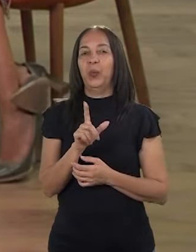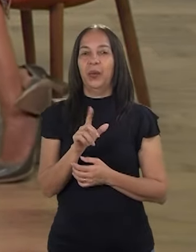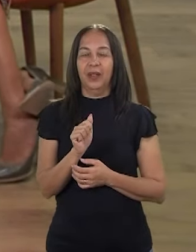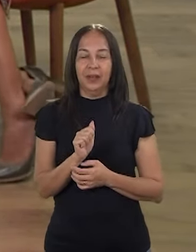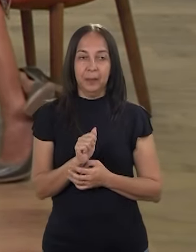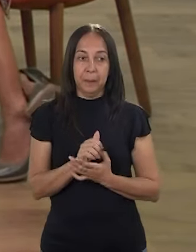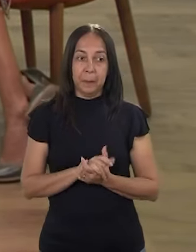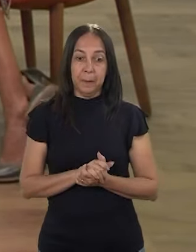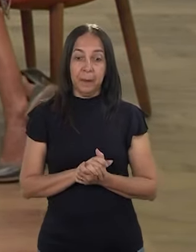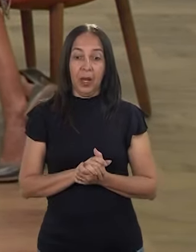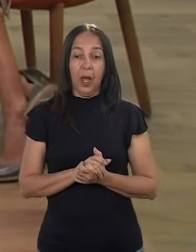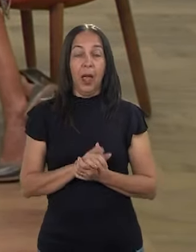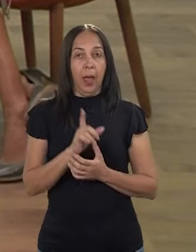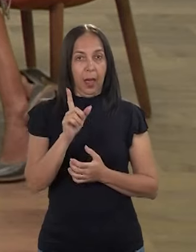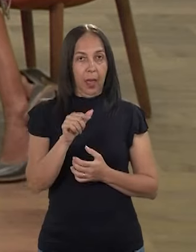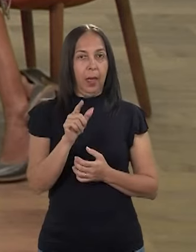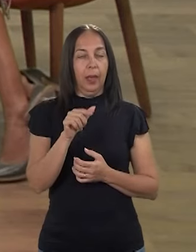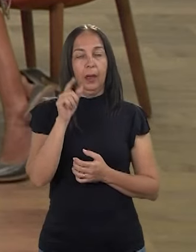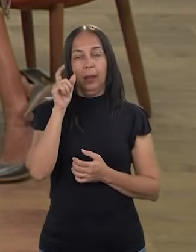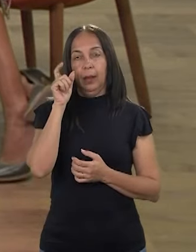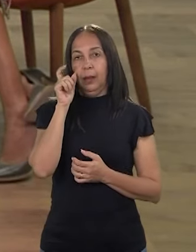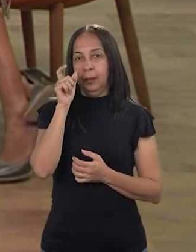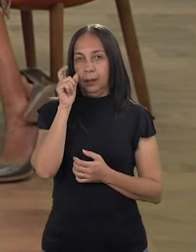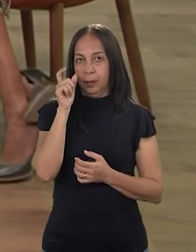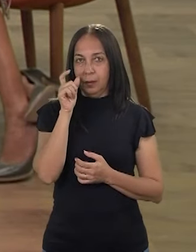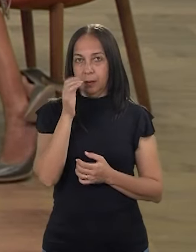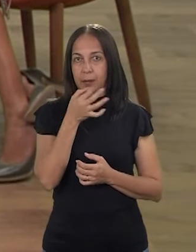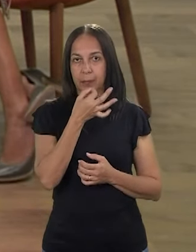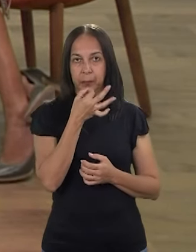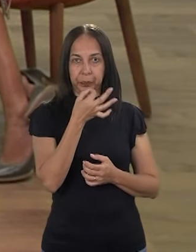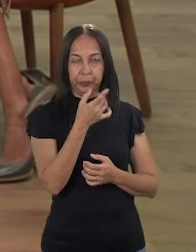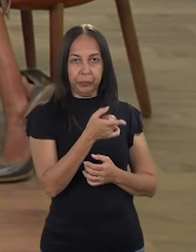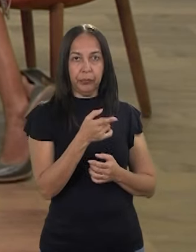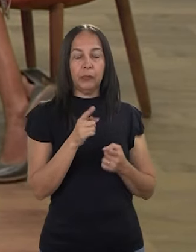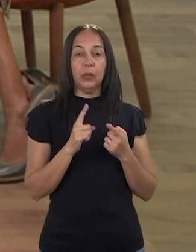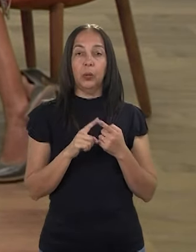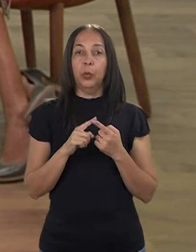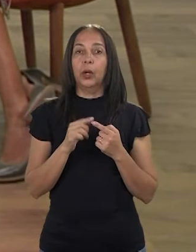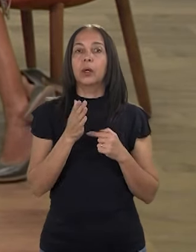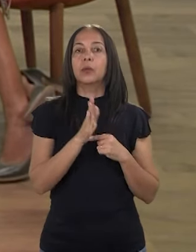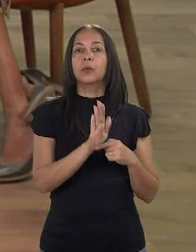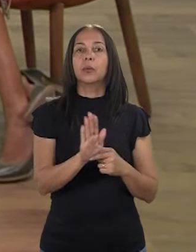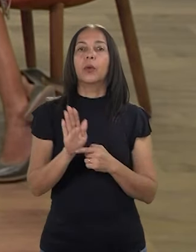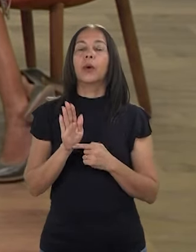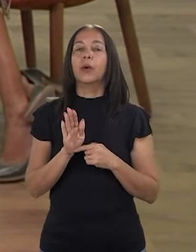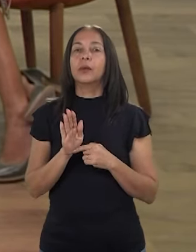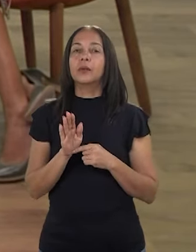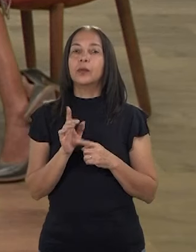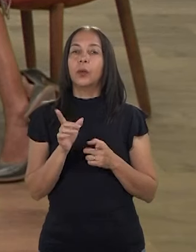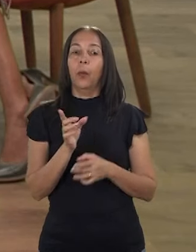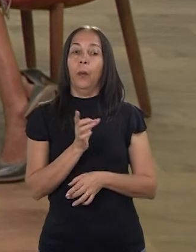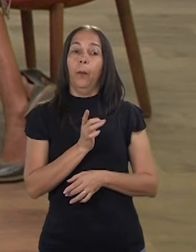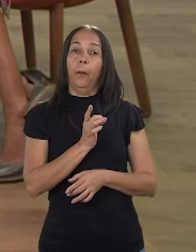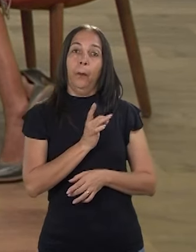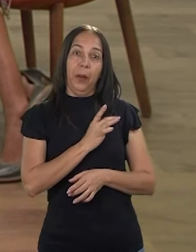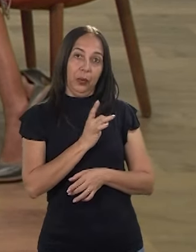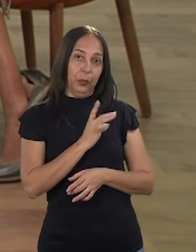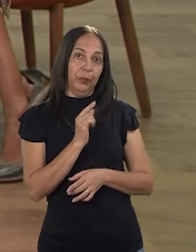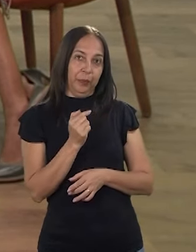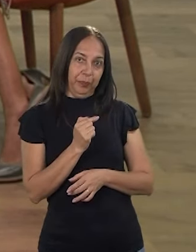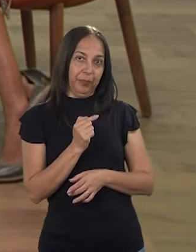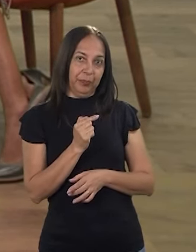está com você é eu eu é são muito interessantes as as os depoimentos porque eles mostram Justamente esse